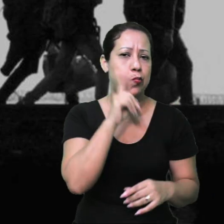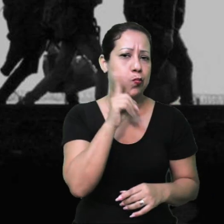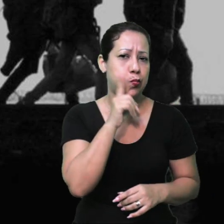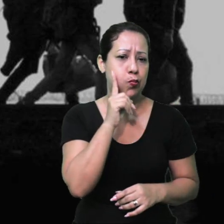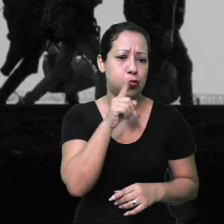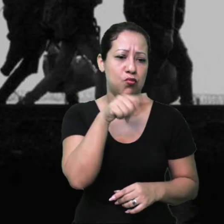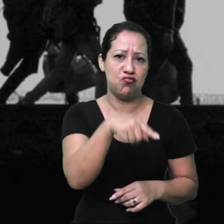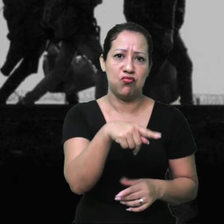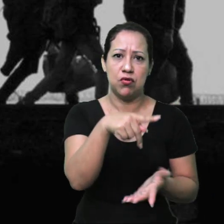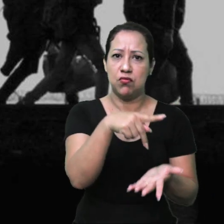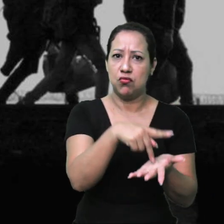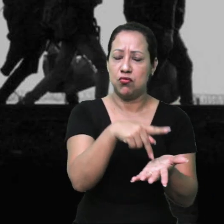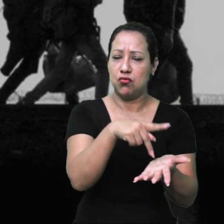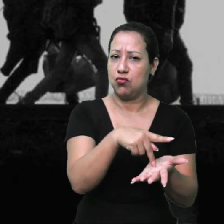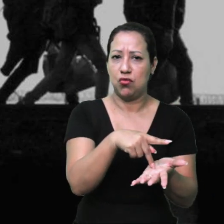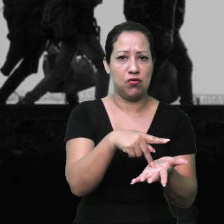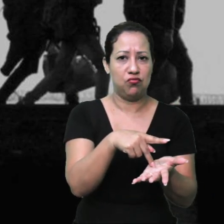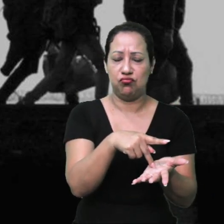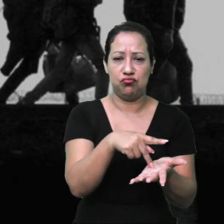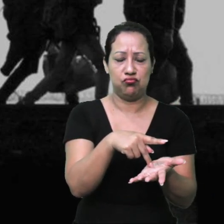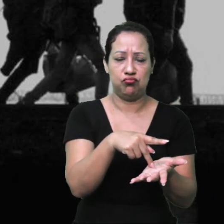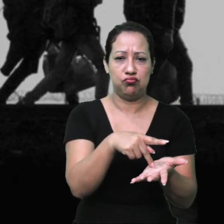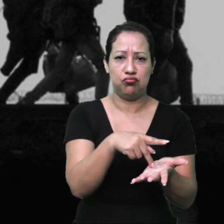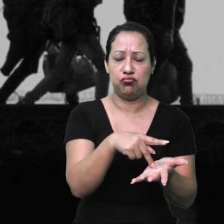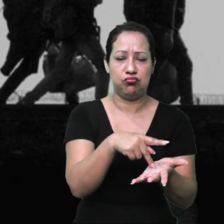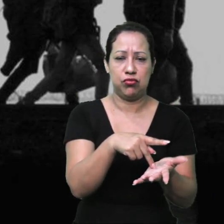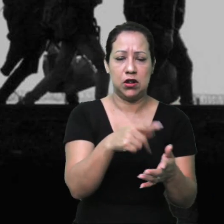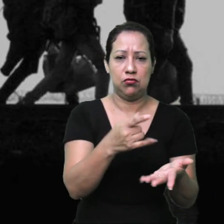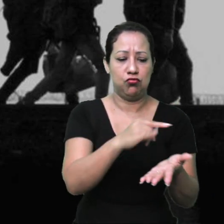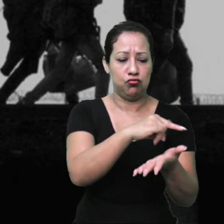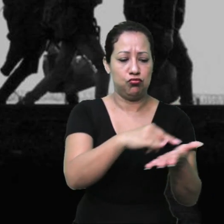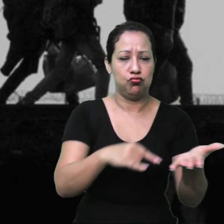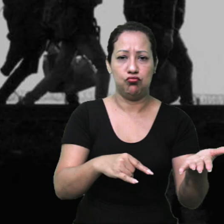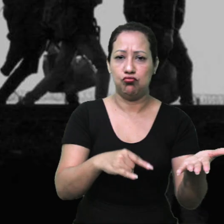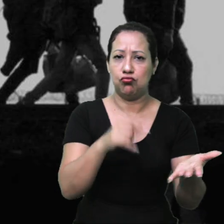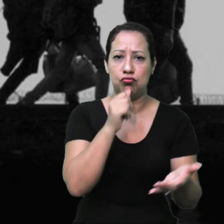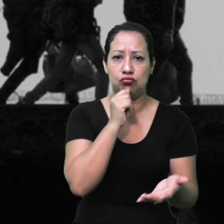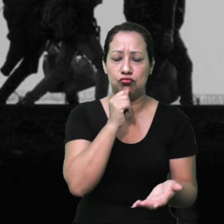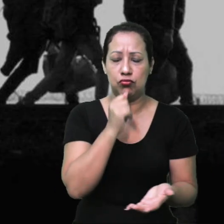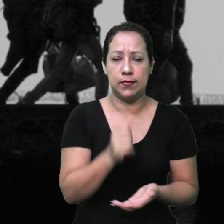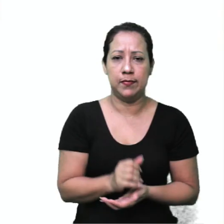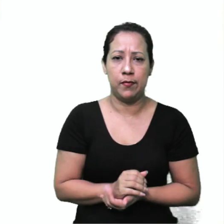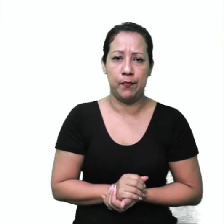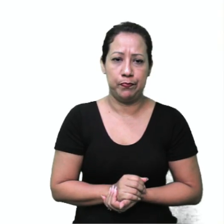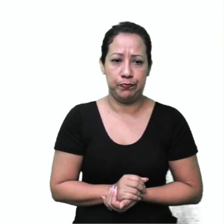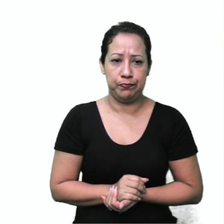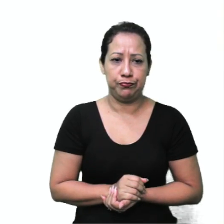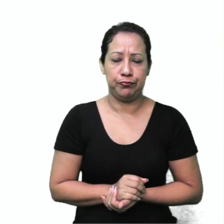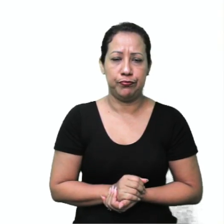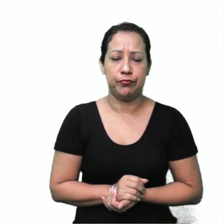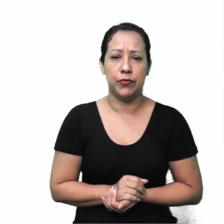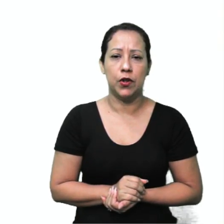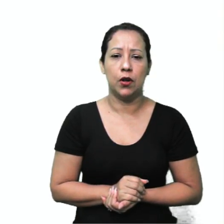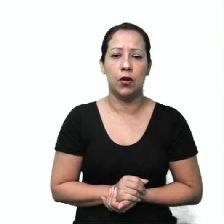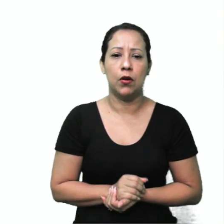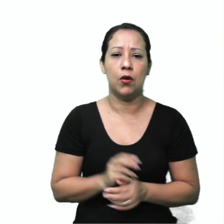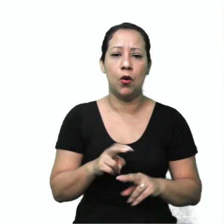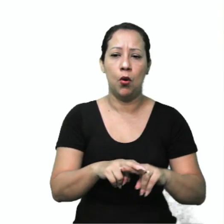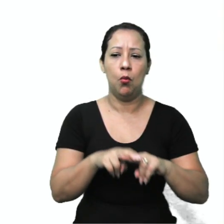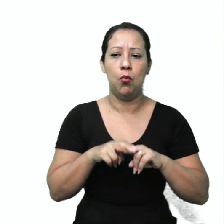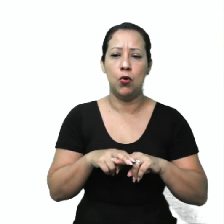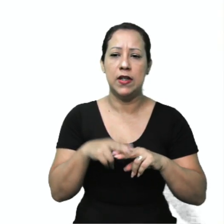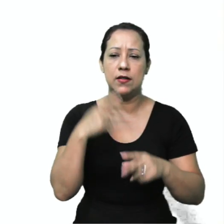ilegal. E aí ficam trabalhando nessa política. Portanto, quando